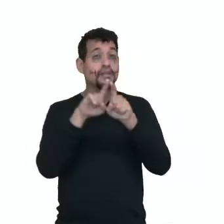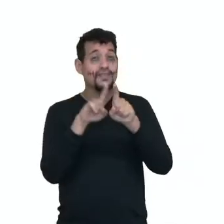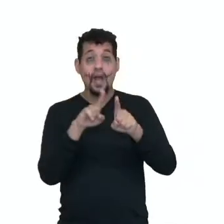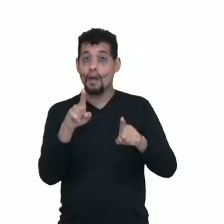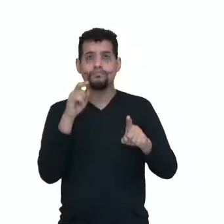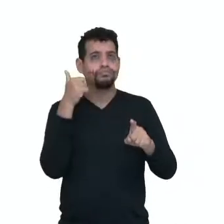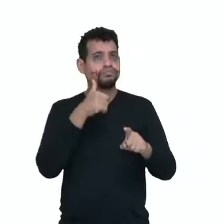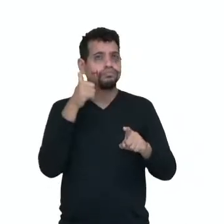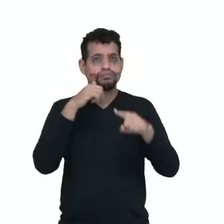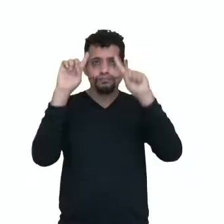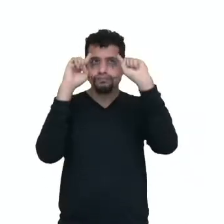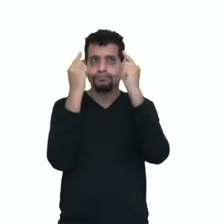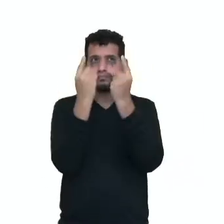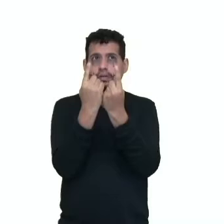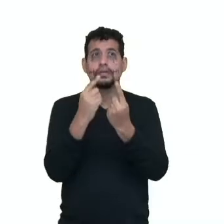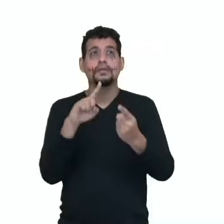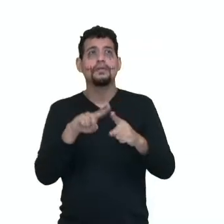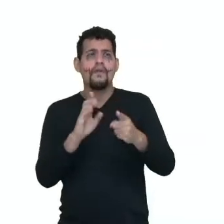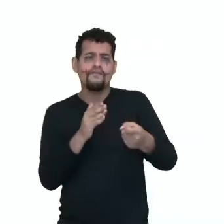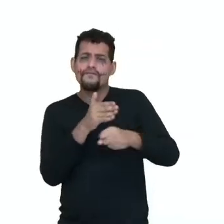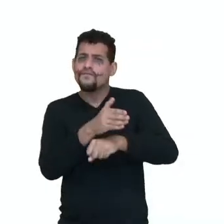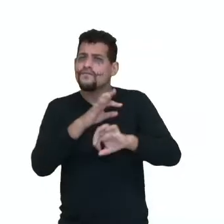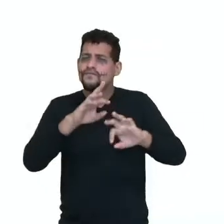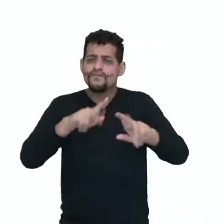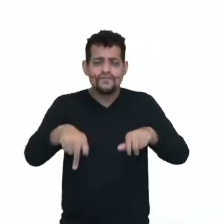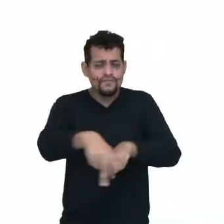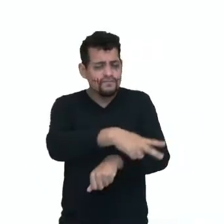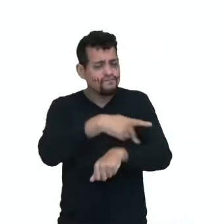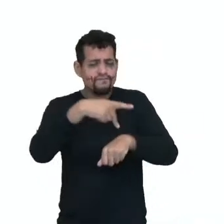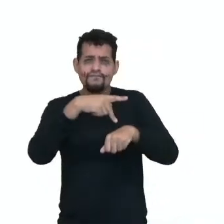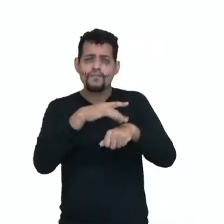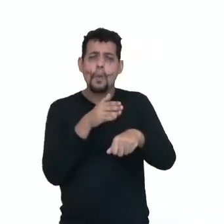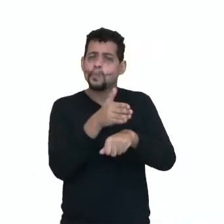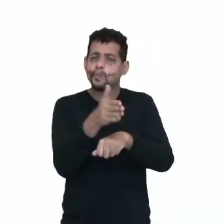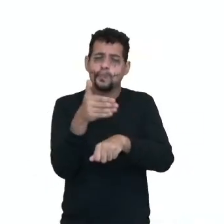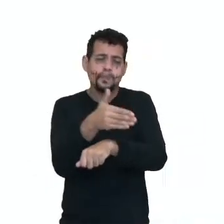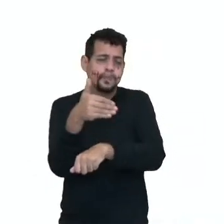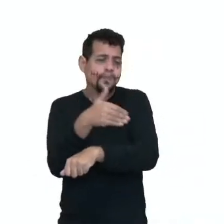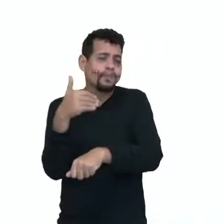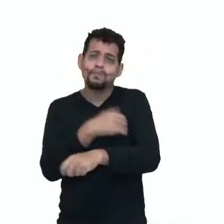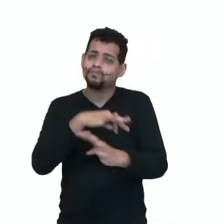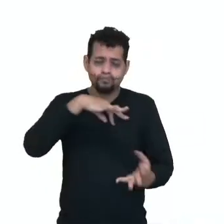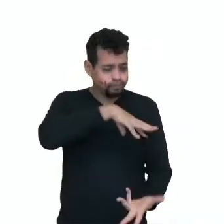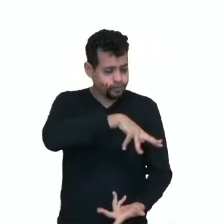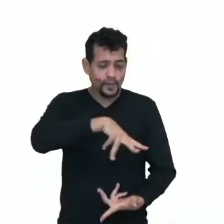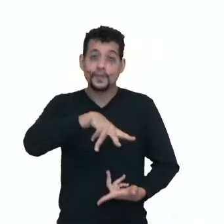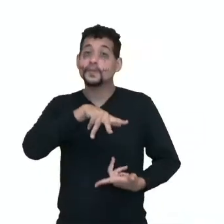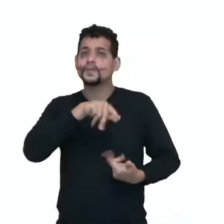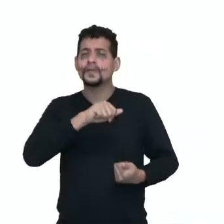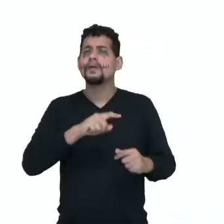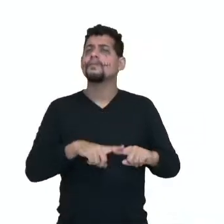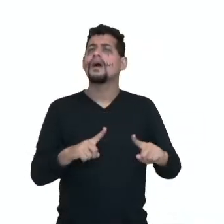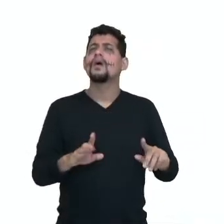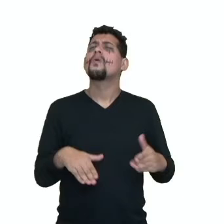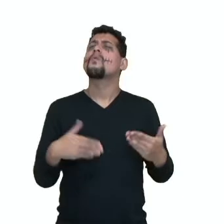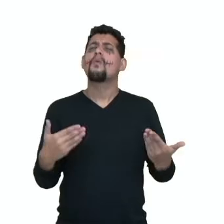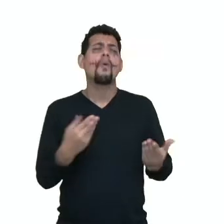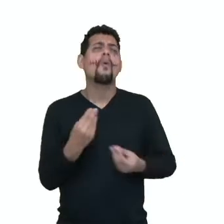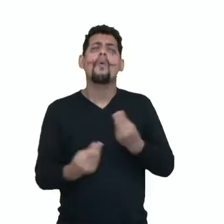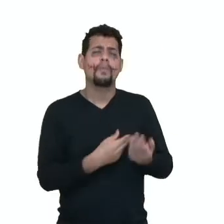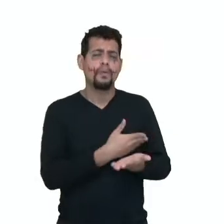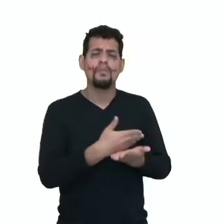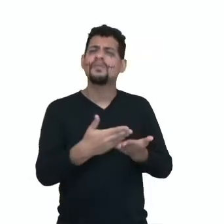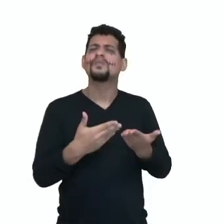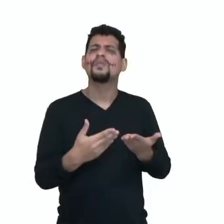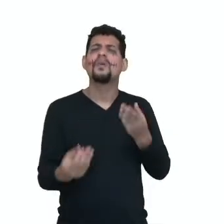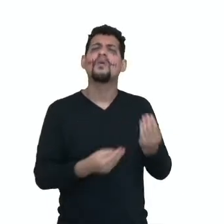hace ya tiempo cruzó las fronteras de su país para ser conocida en todo el mundo. Pero ¿cuál es su origen? Qual